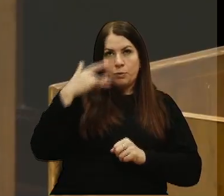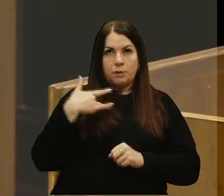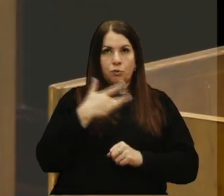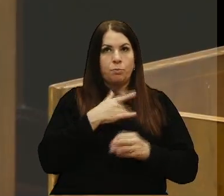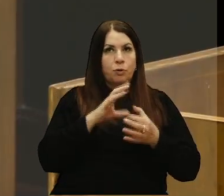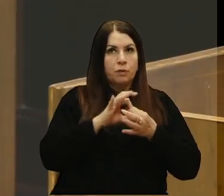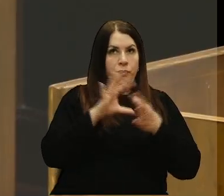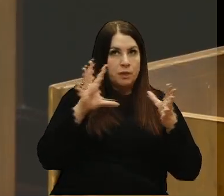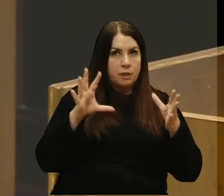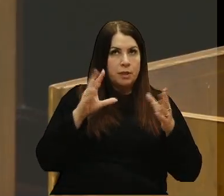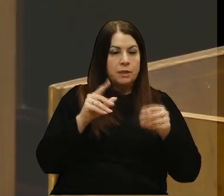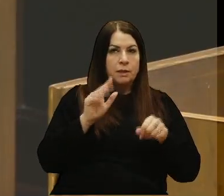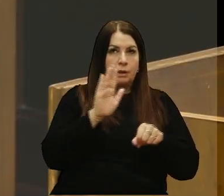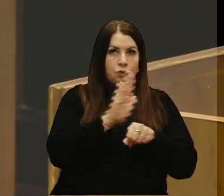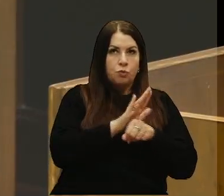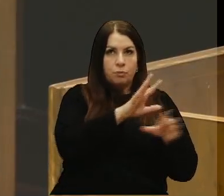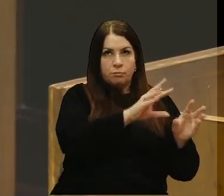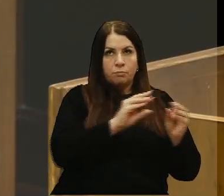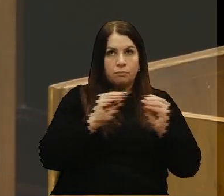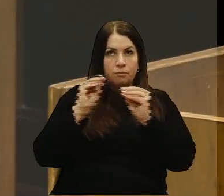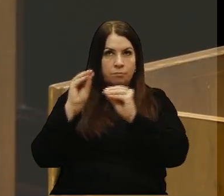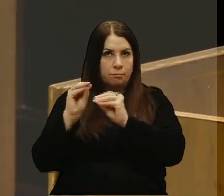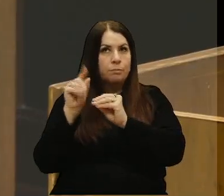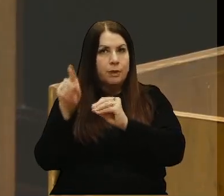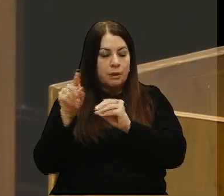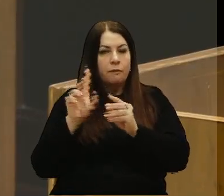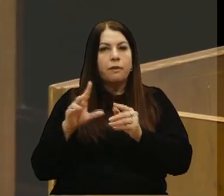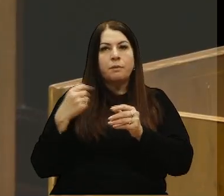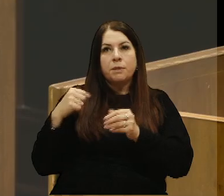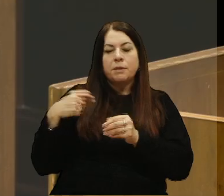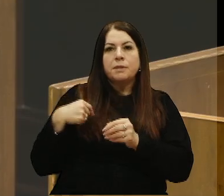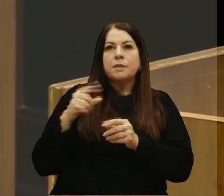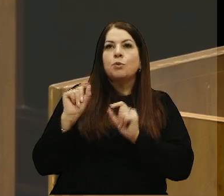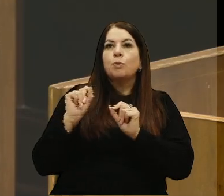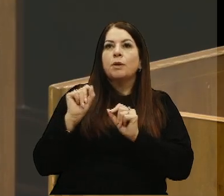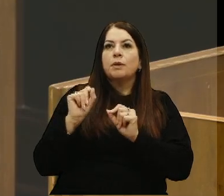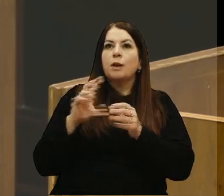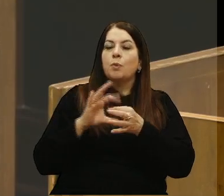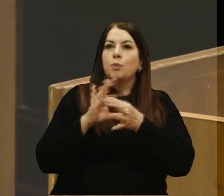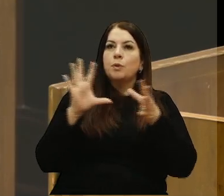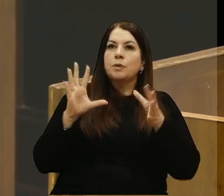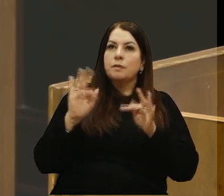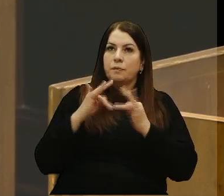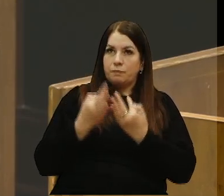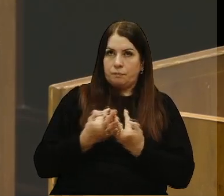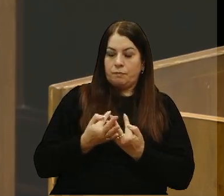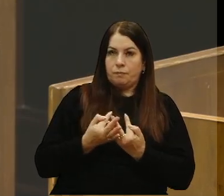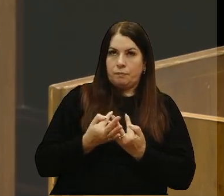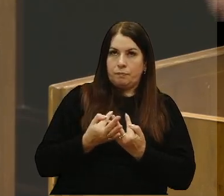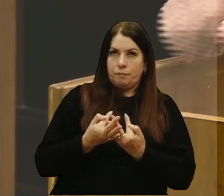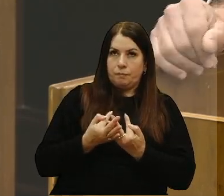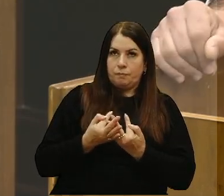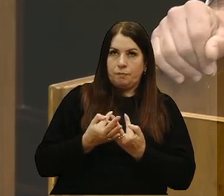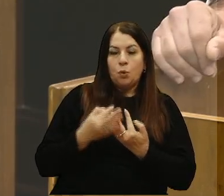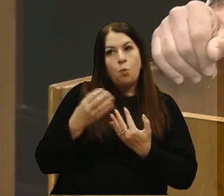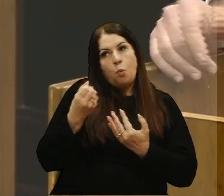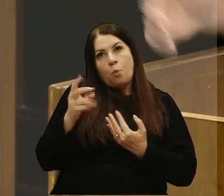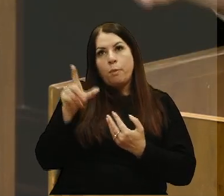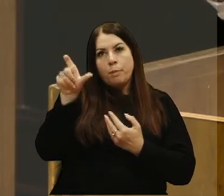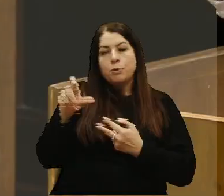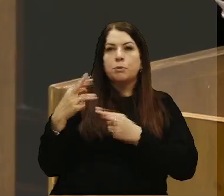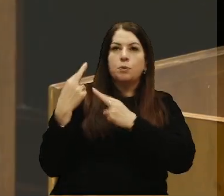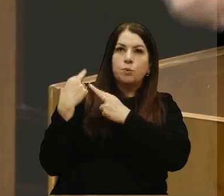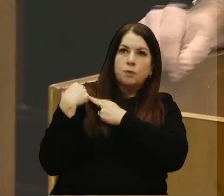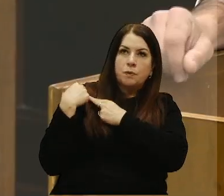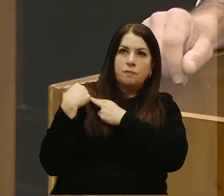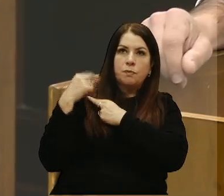autorizar a intervenção compulsória. No entanto, necessita de quê? Autorização familiar ou algum responsável. No